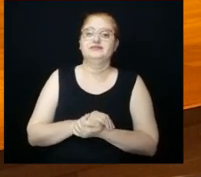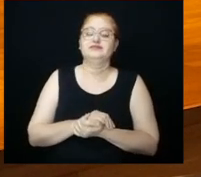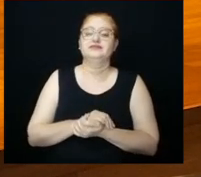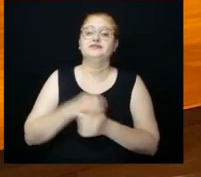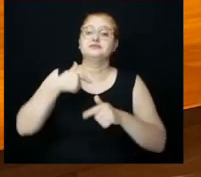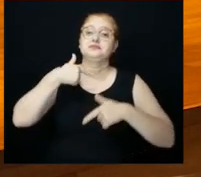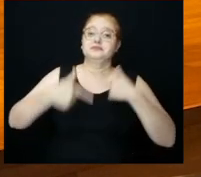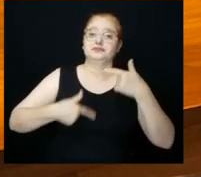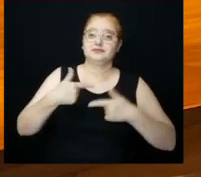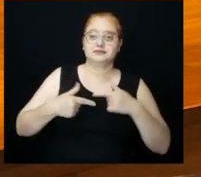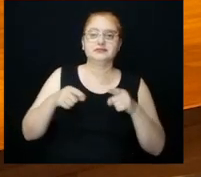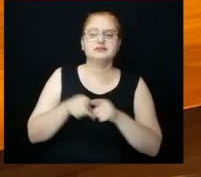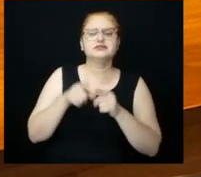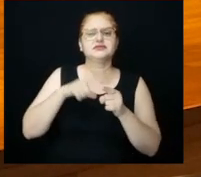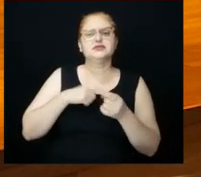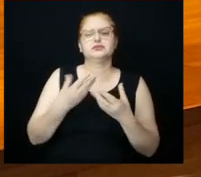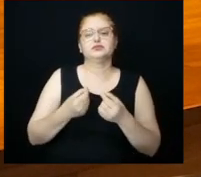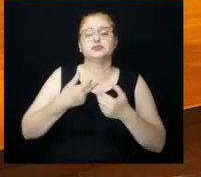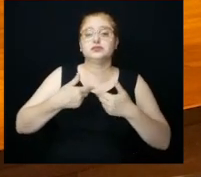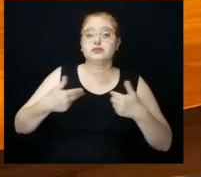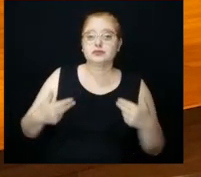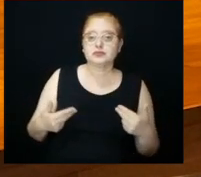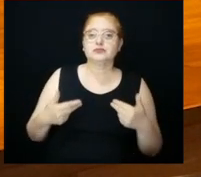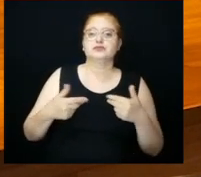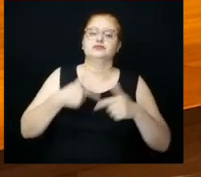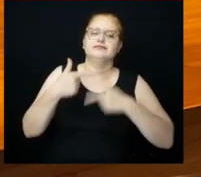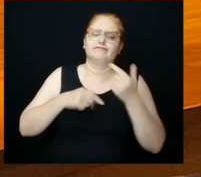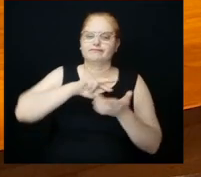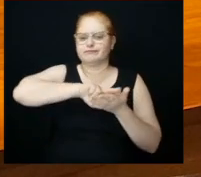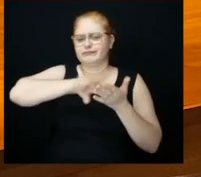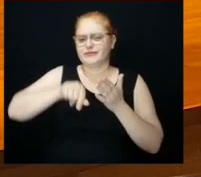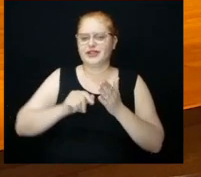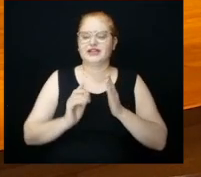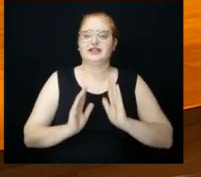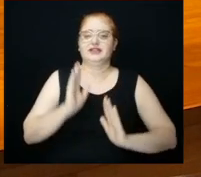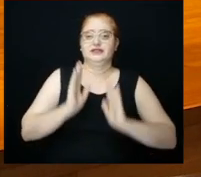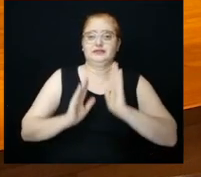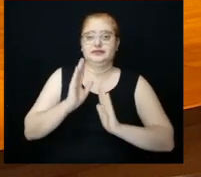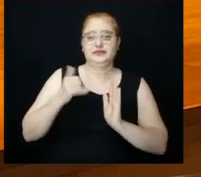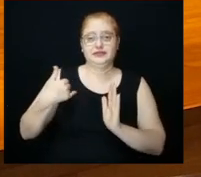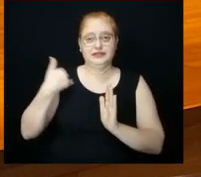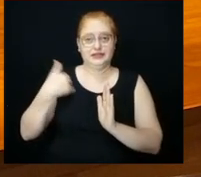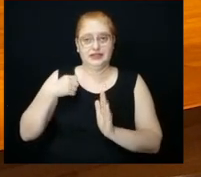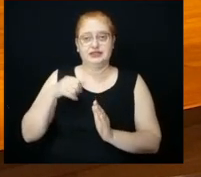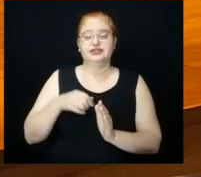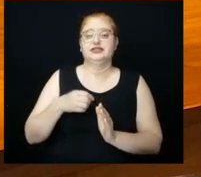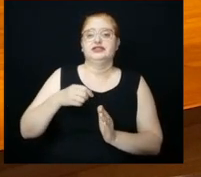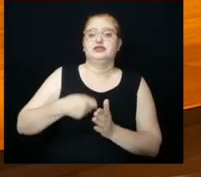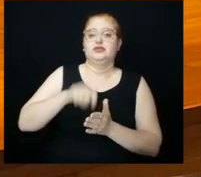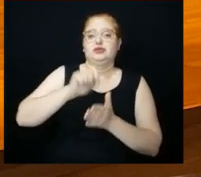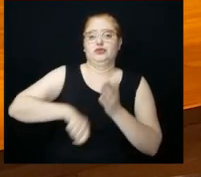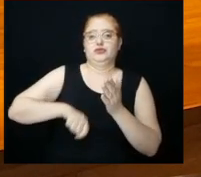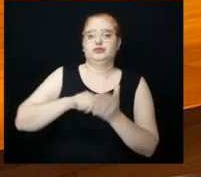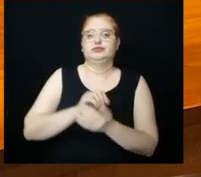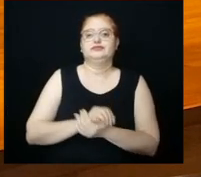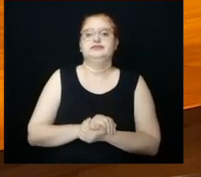Então, para trabalhar, também tem muita coisa para trabalhar com várias faixas etárias do Mia Couto.